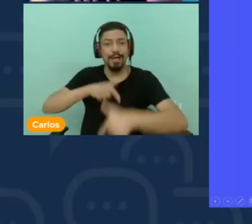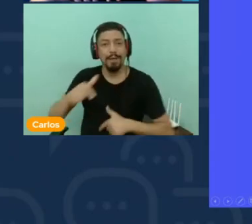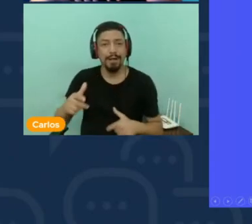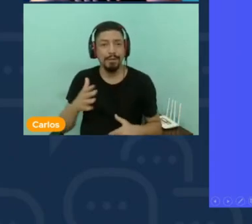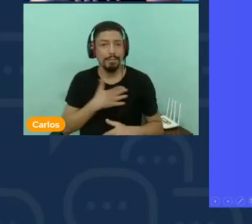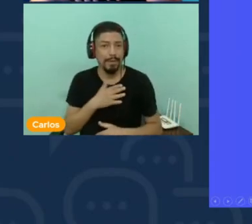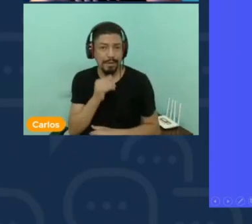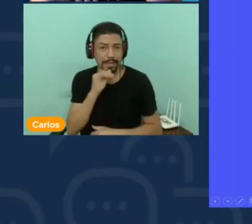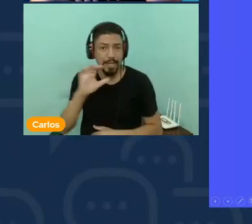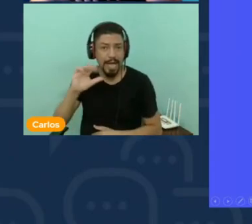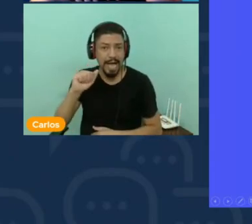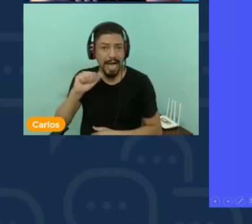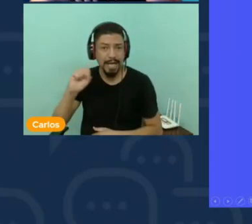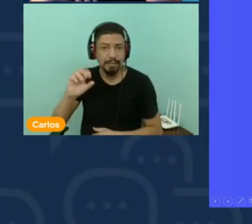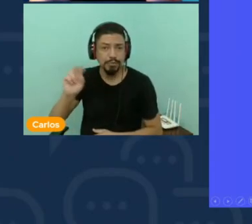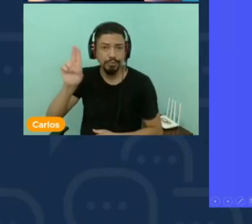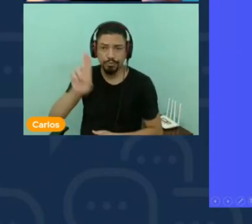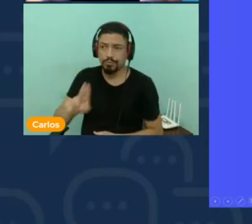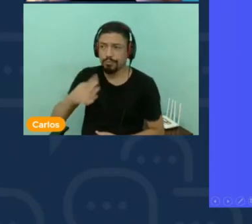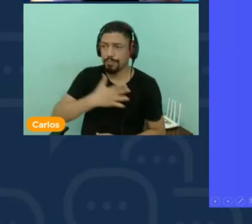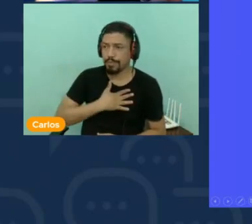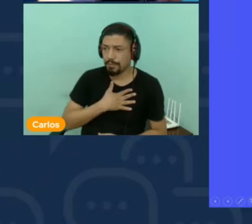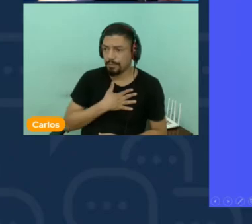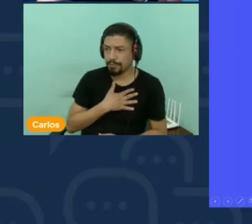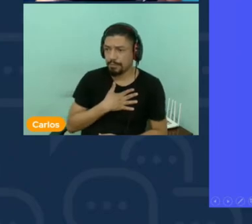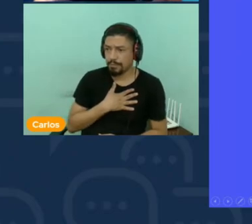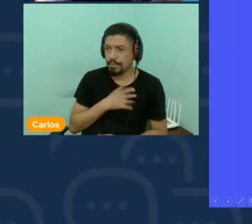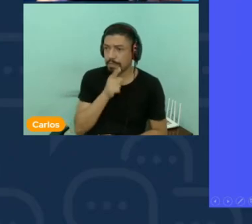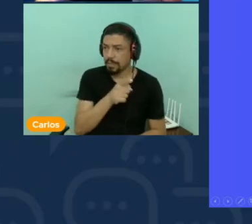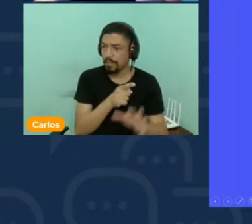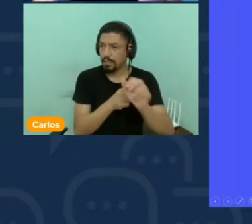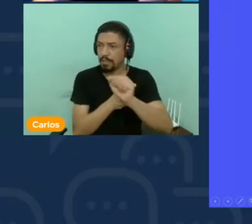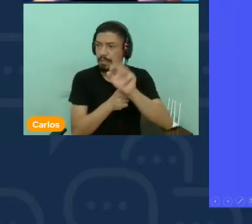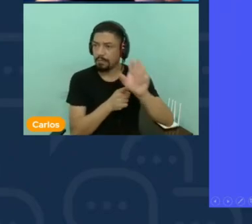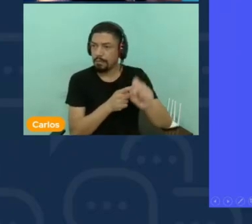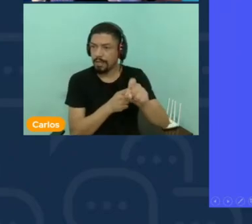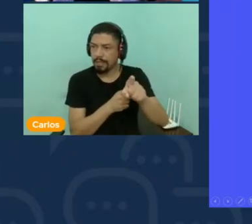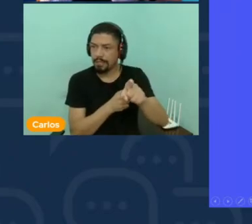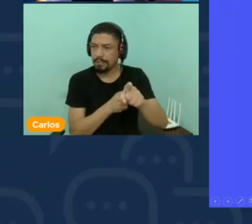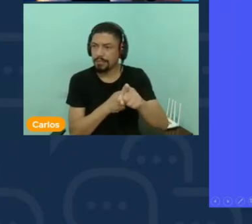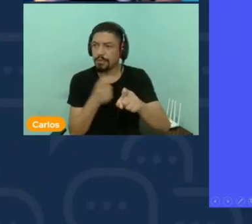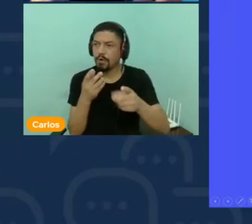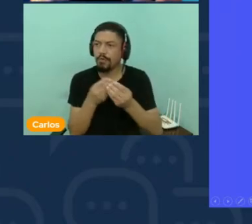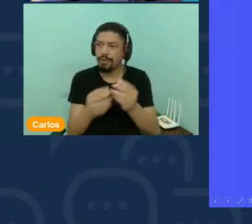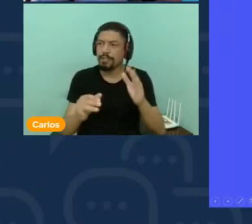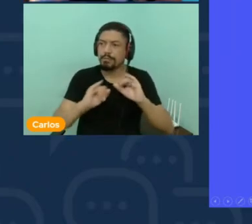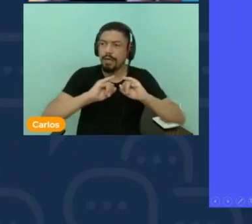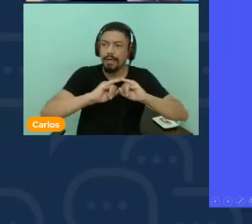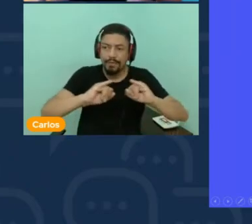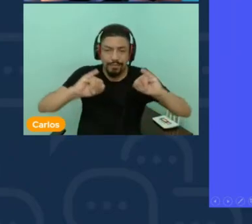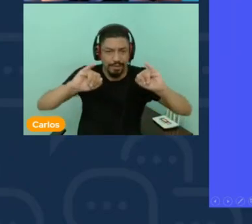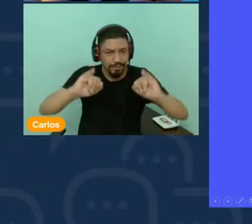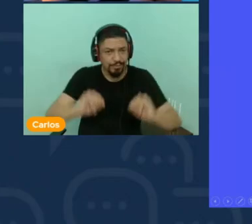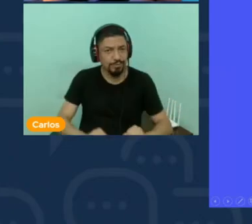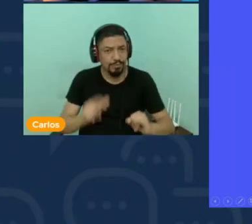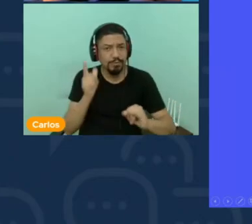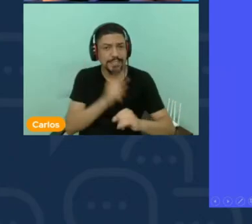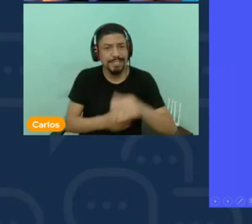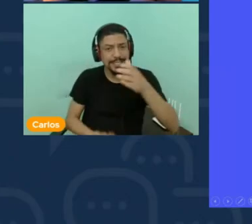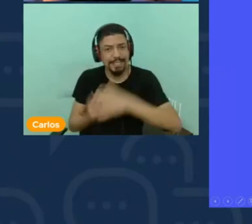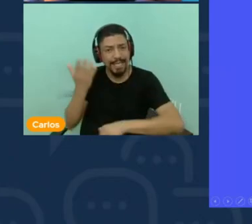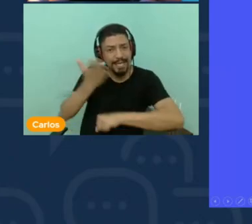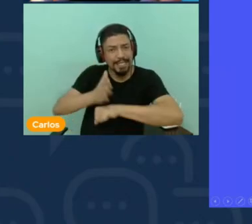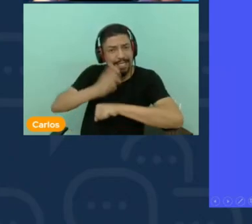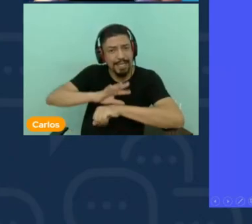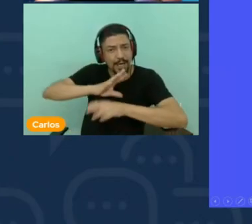caso de uso. E a AWS oferece essa infraestrutura para você criar e treinar esses